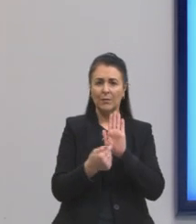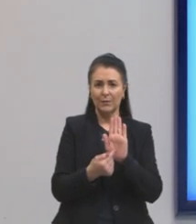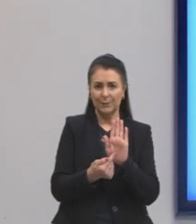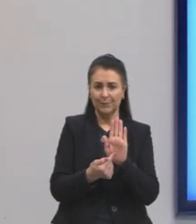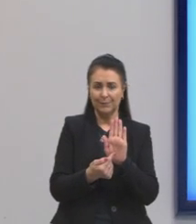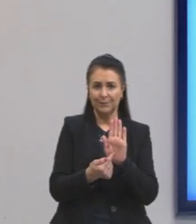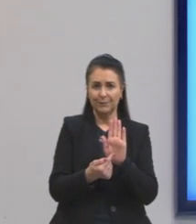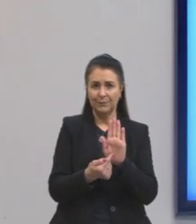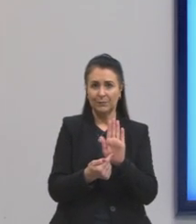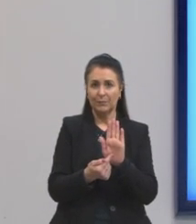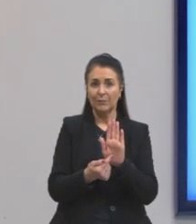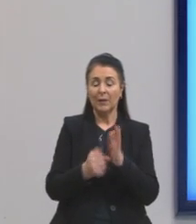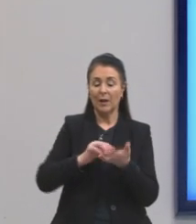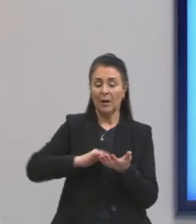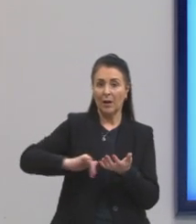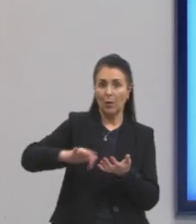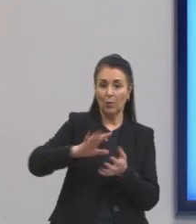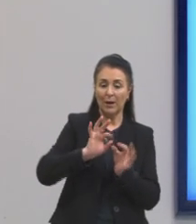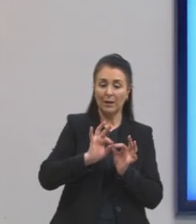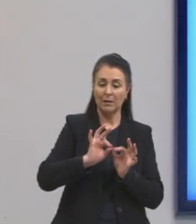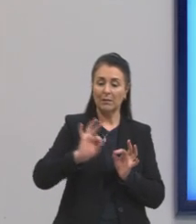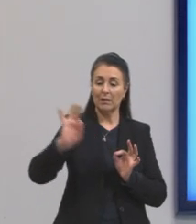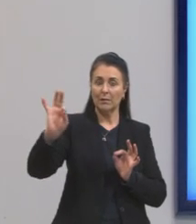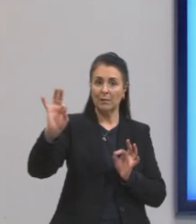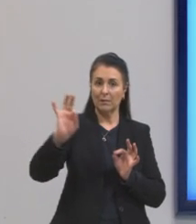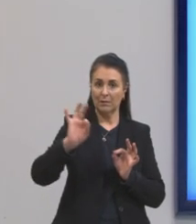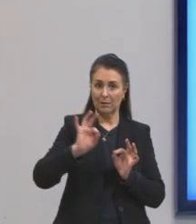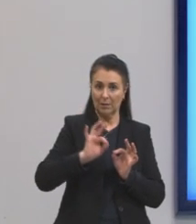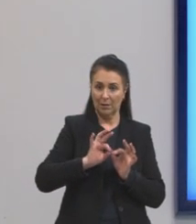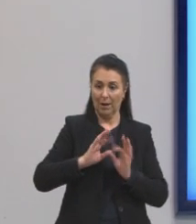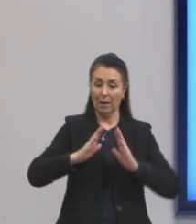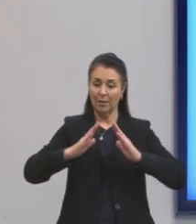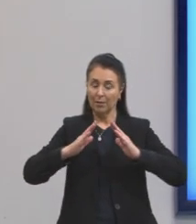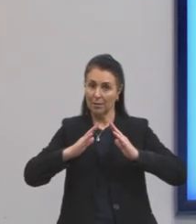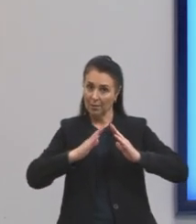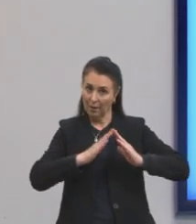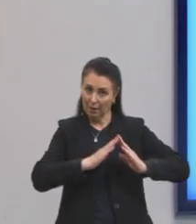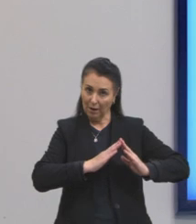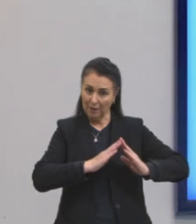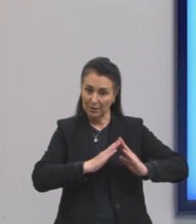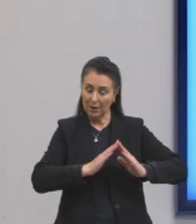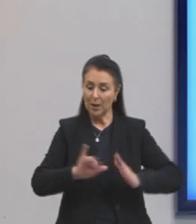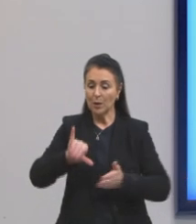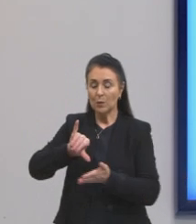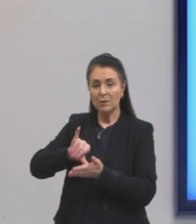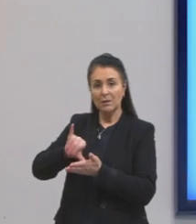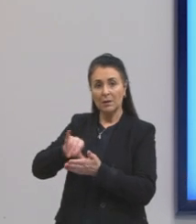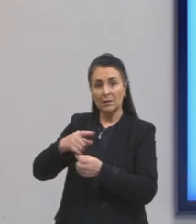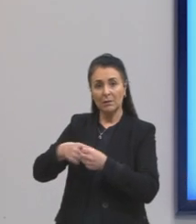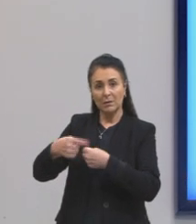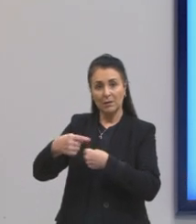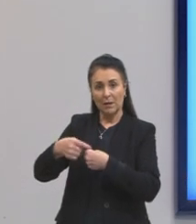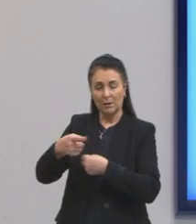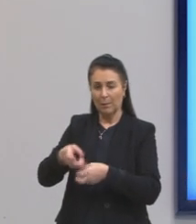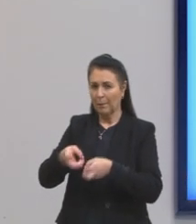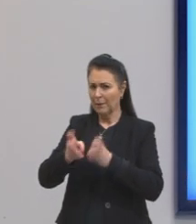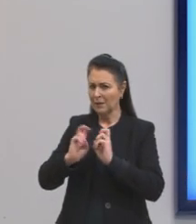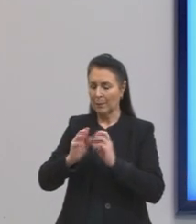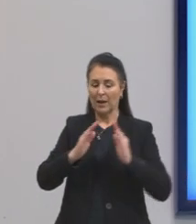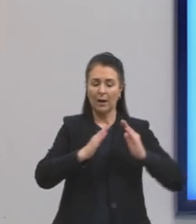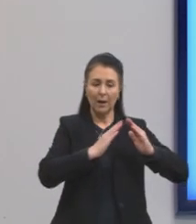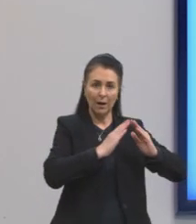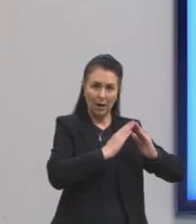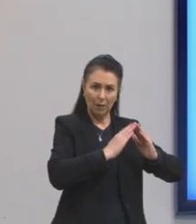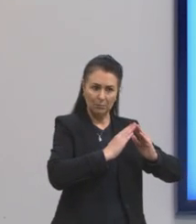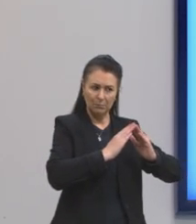é calcular a distância entre a casa e o centro da cidade vejam bem a